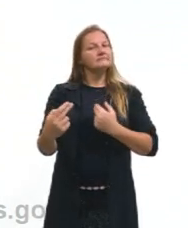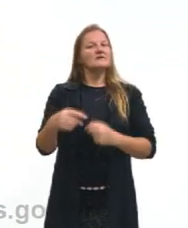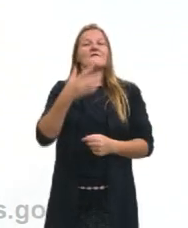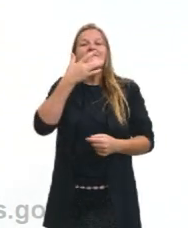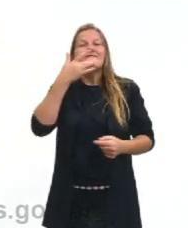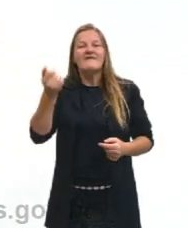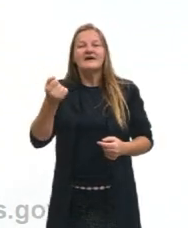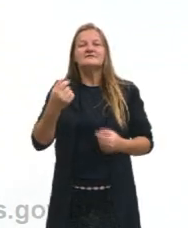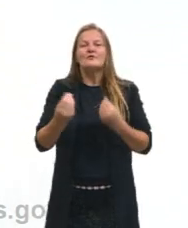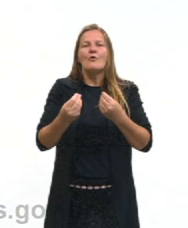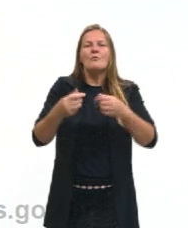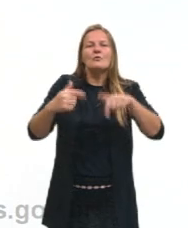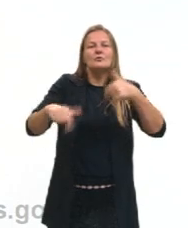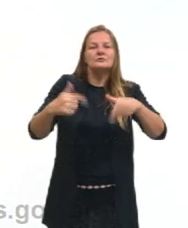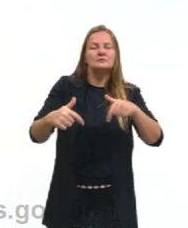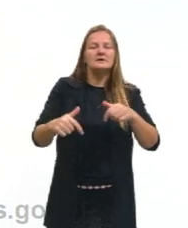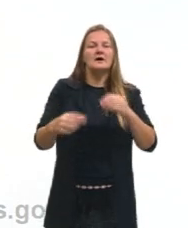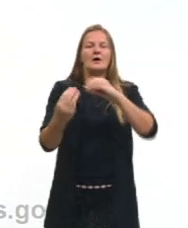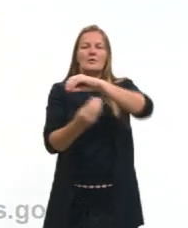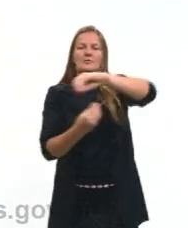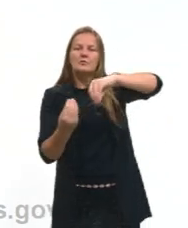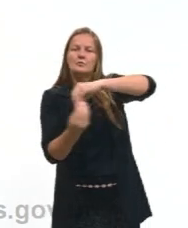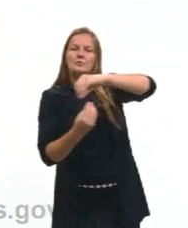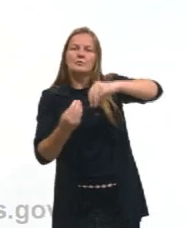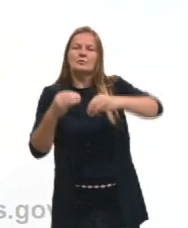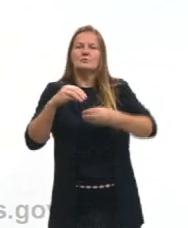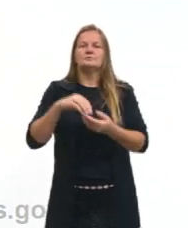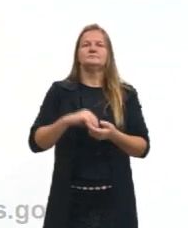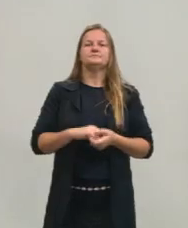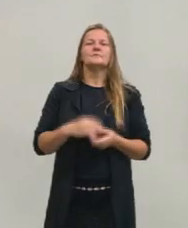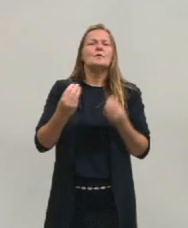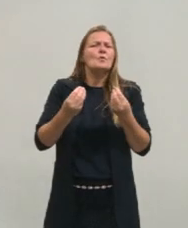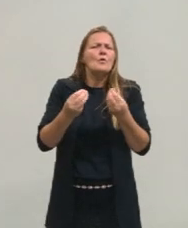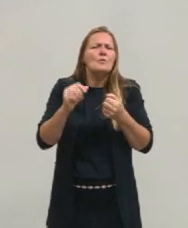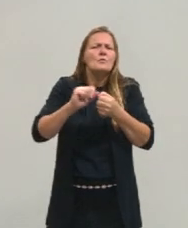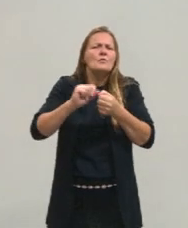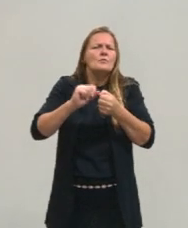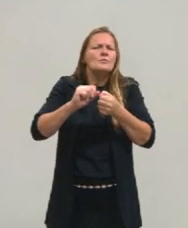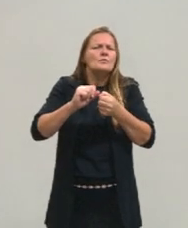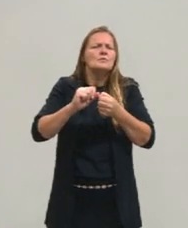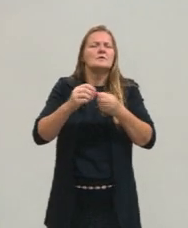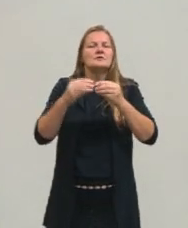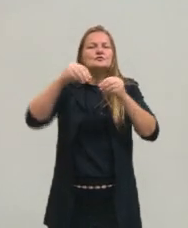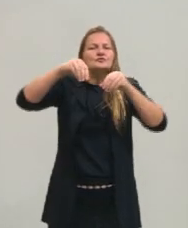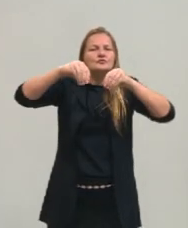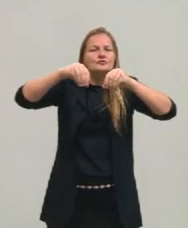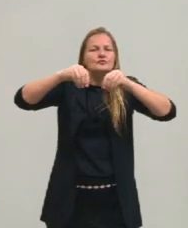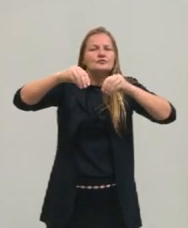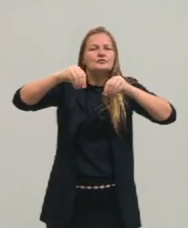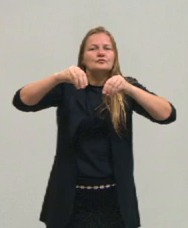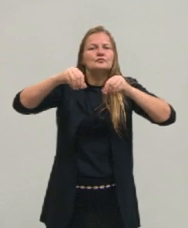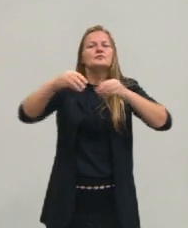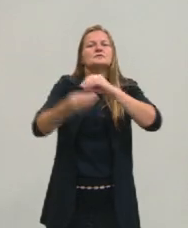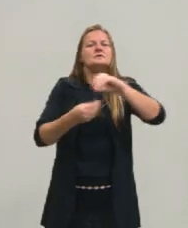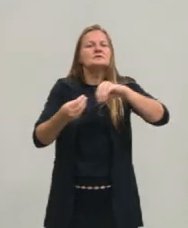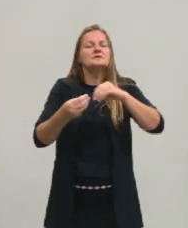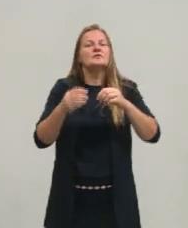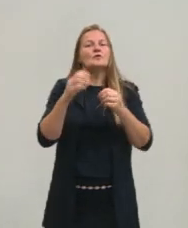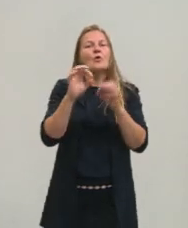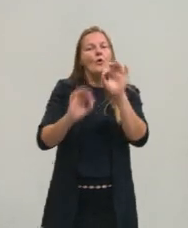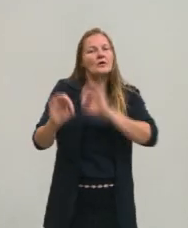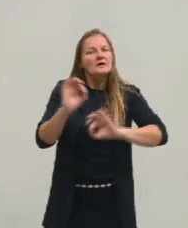facilitar como que nós vamos trabalhar com os compostos como que nós vamos trabalhar com as substâncias elas foram